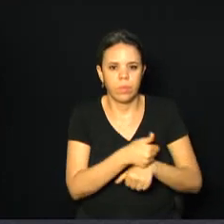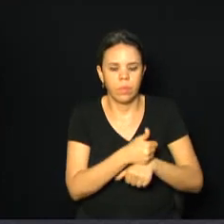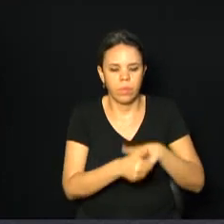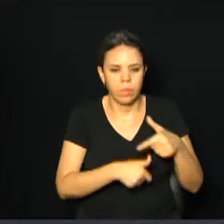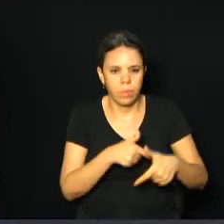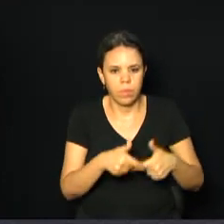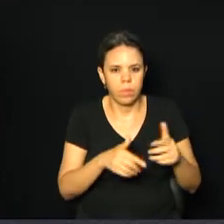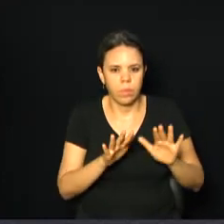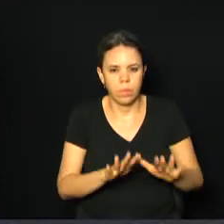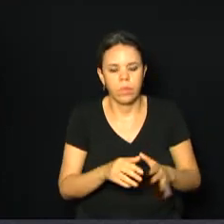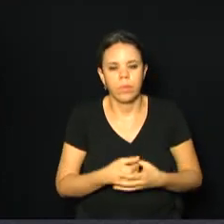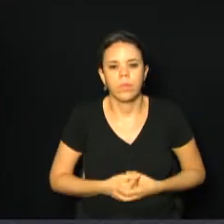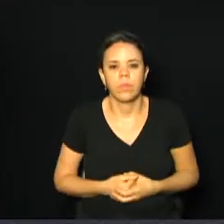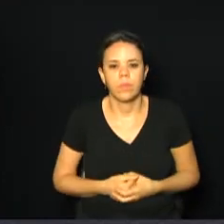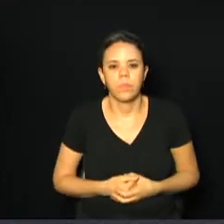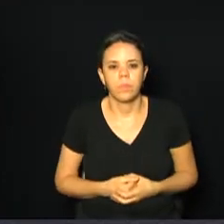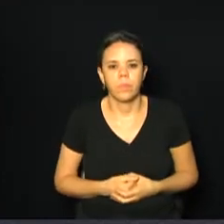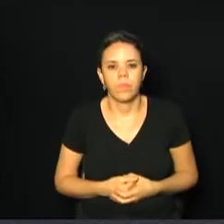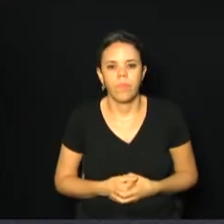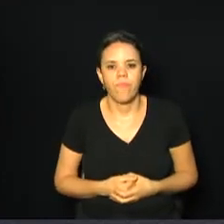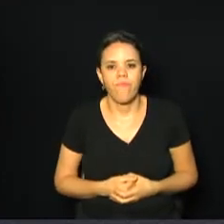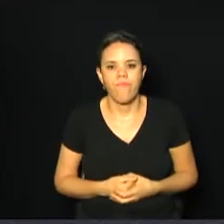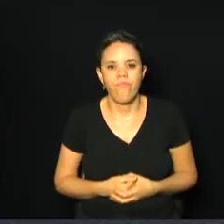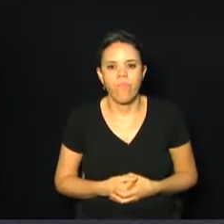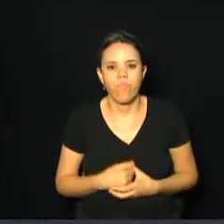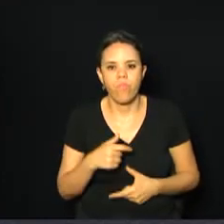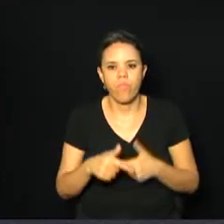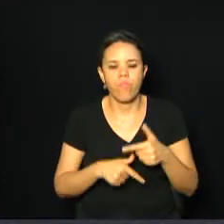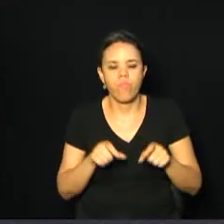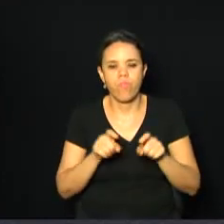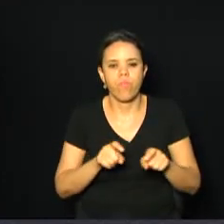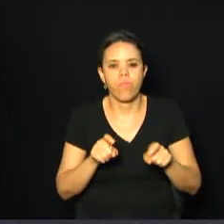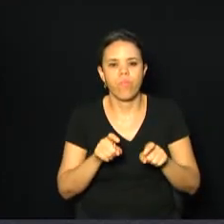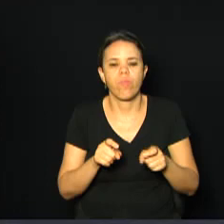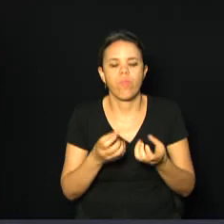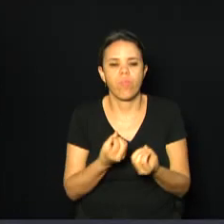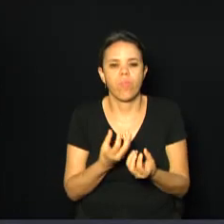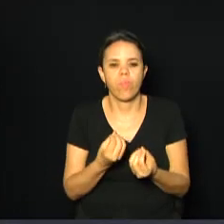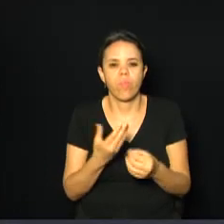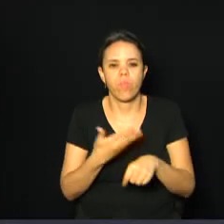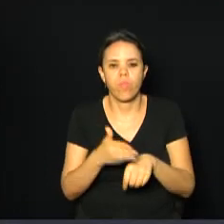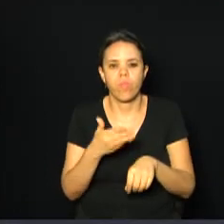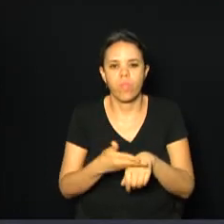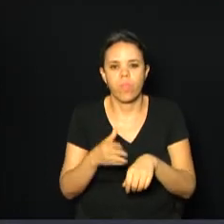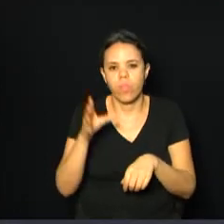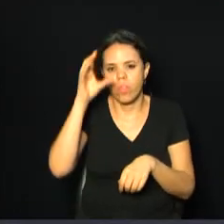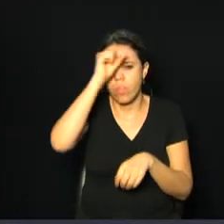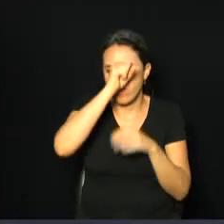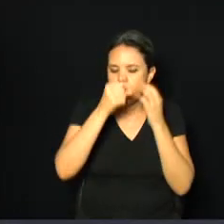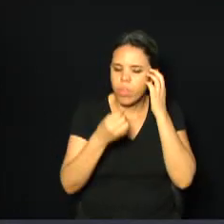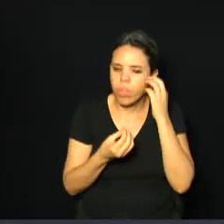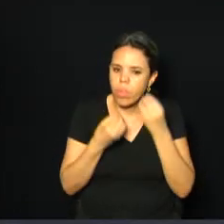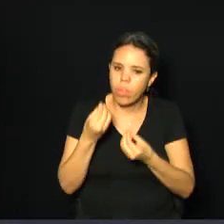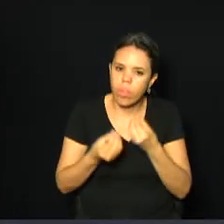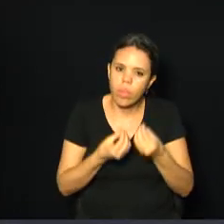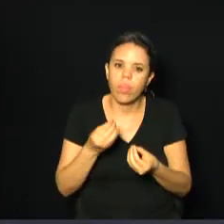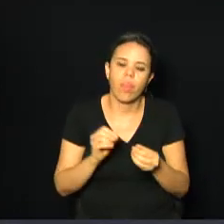Então, quem trabalha com esse tipo de informação vai ter que receber um treinamento específico de como ele tem que